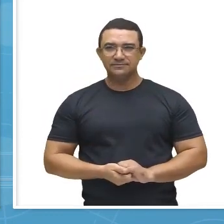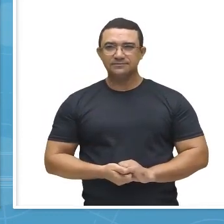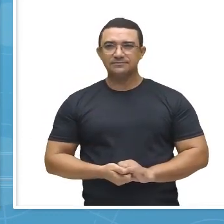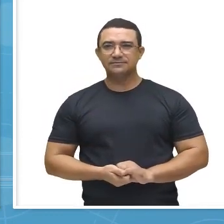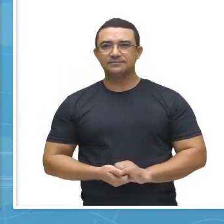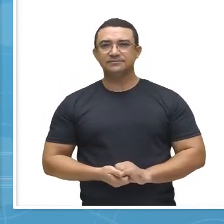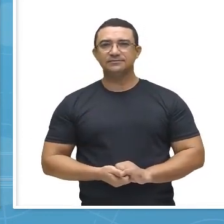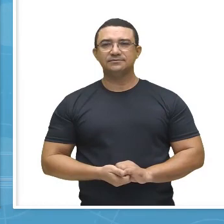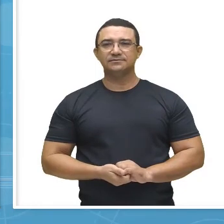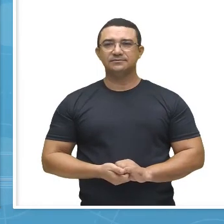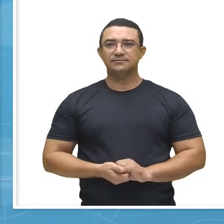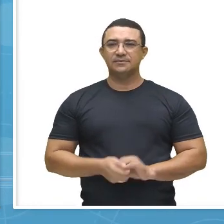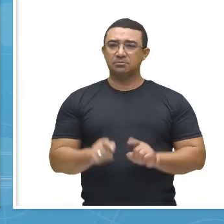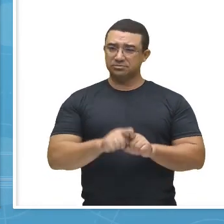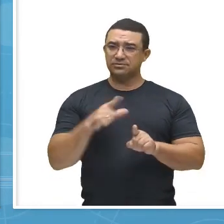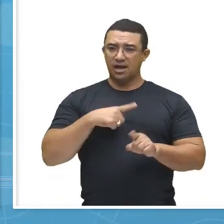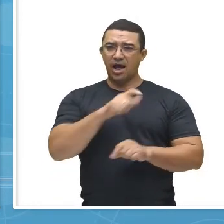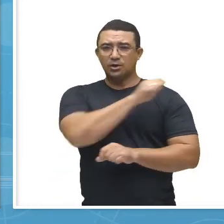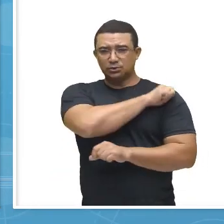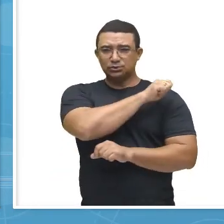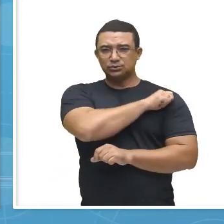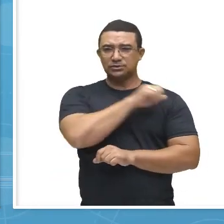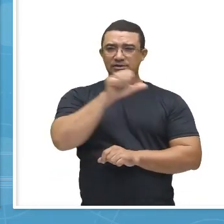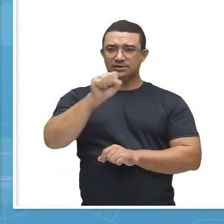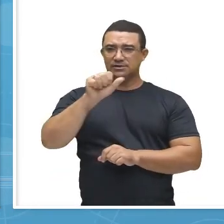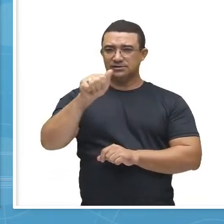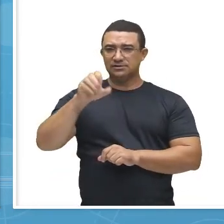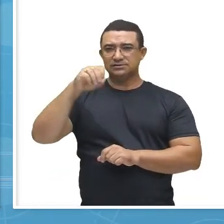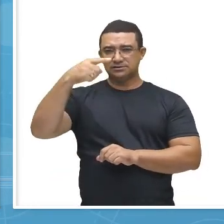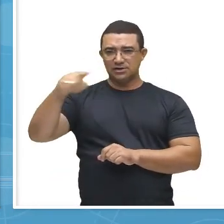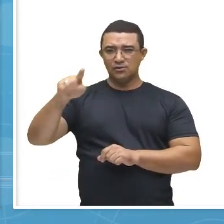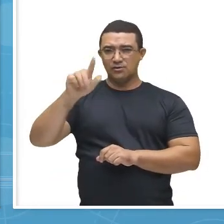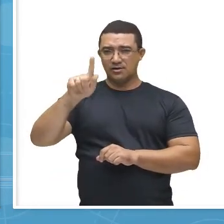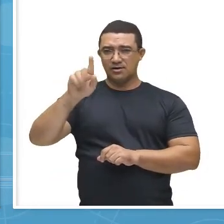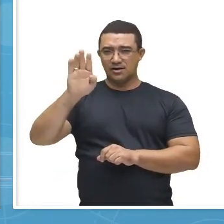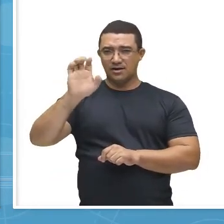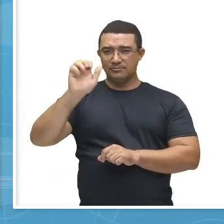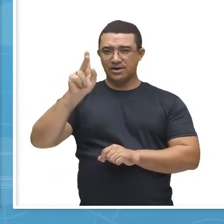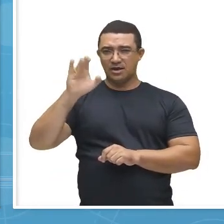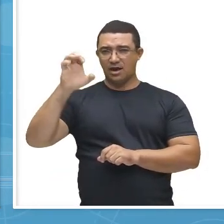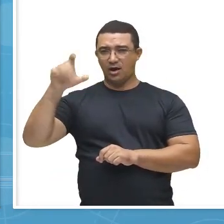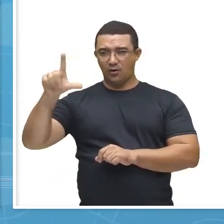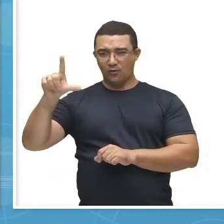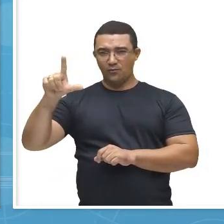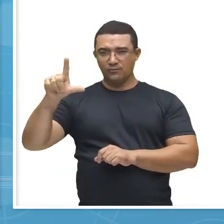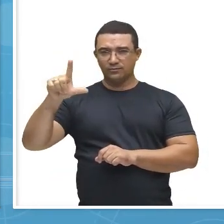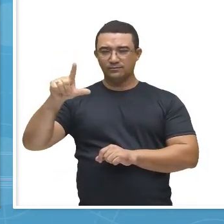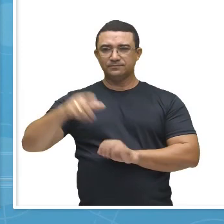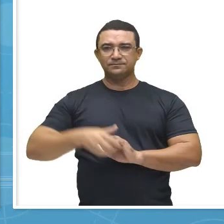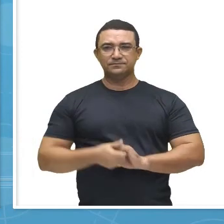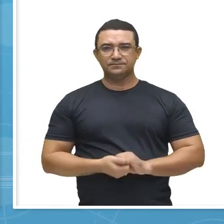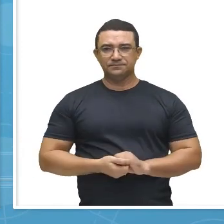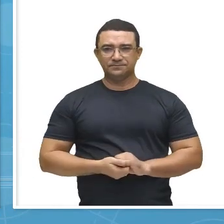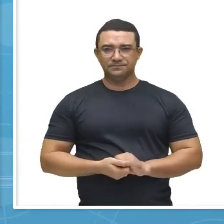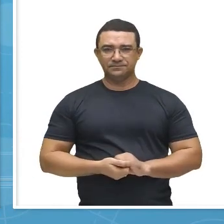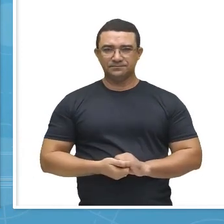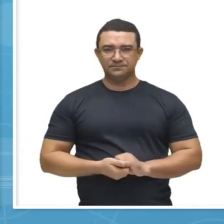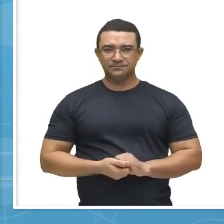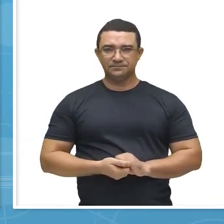tem gente lá de São Gabriel da Cachoeira. Também dá um abraço aqui que estão participando. Olha só que legal aqui.